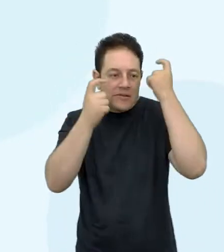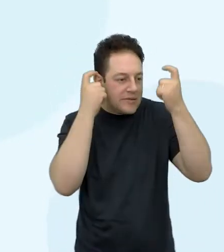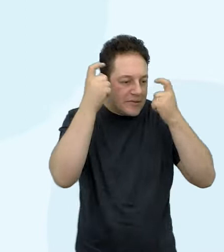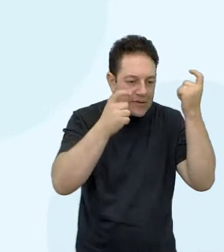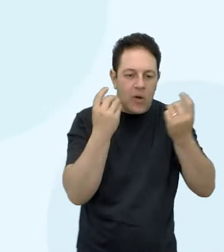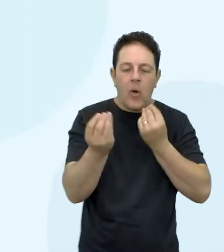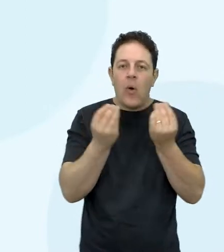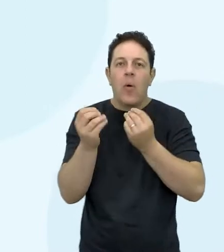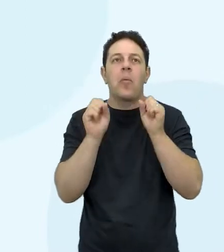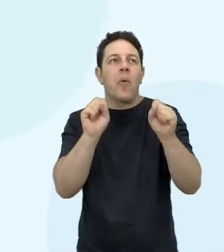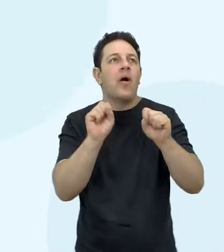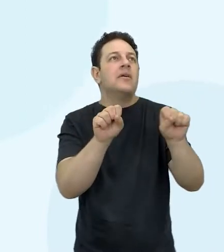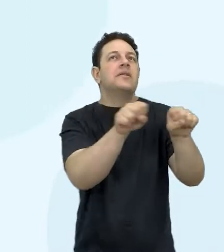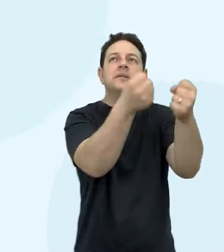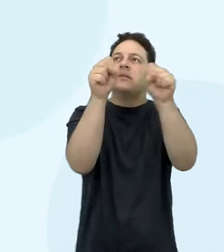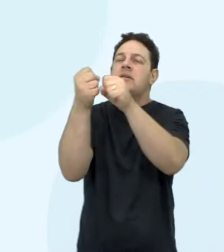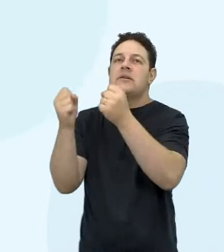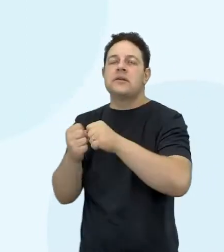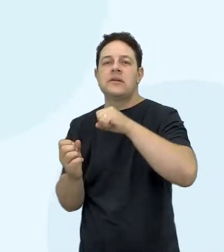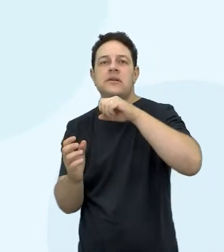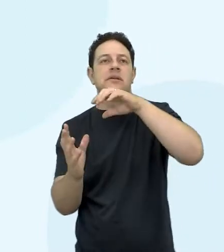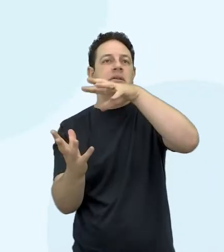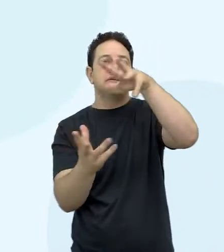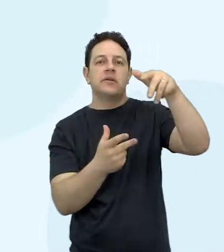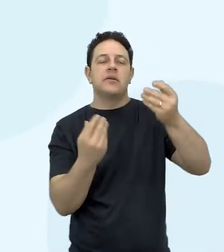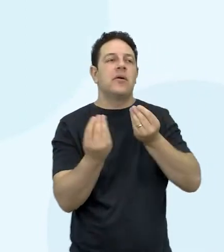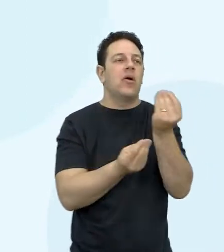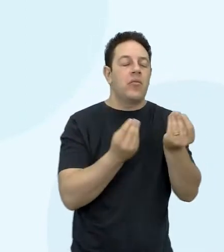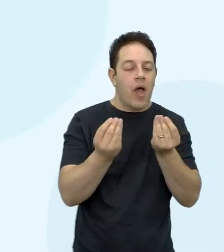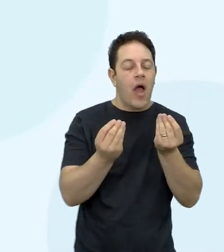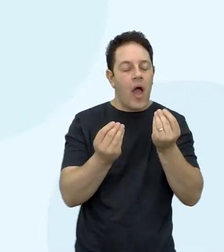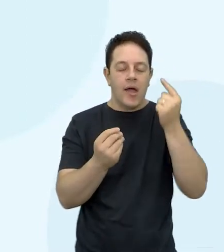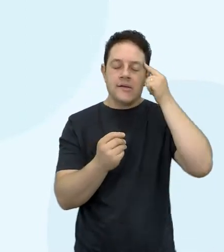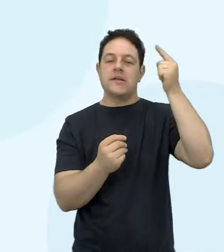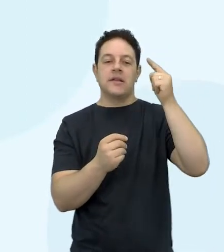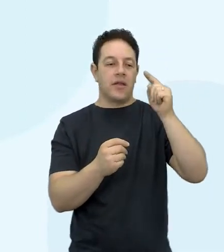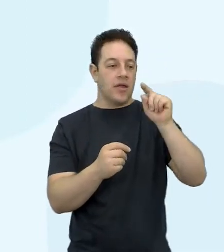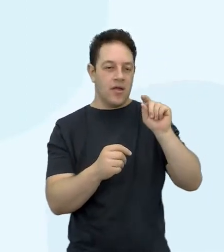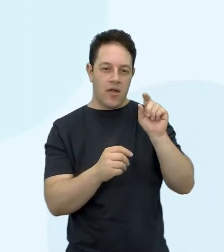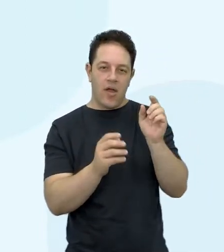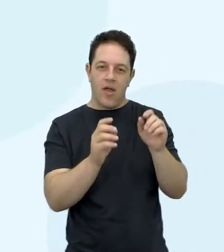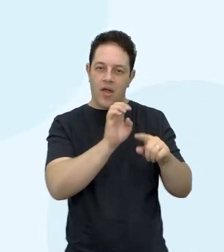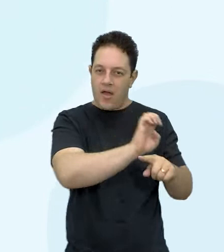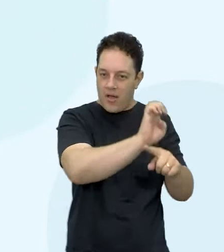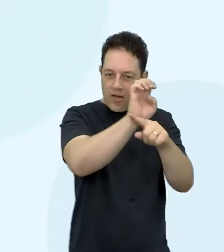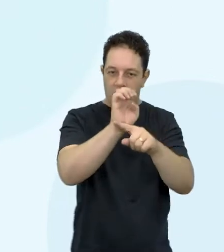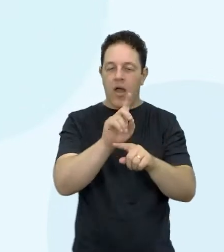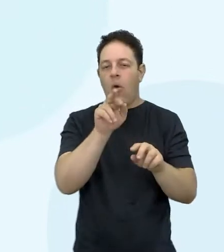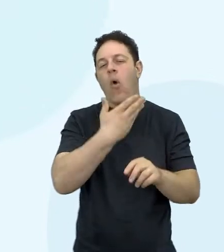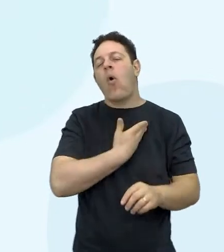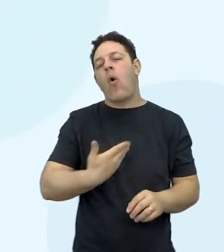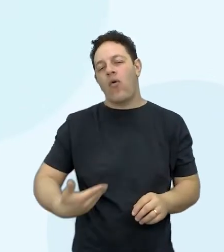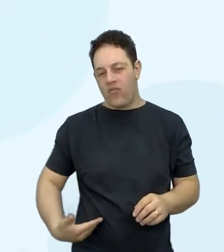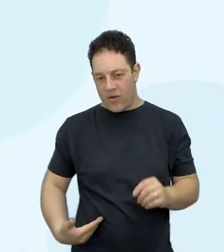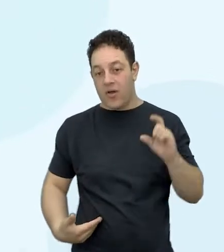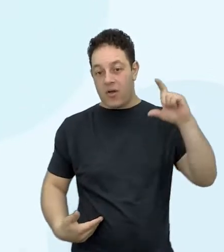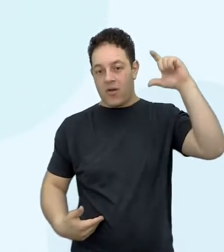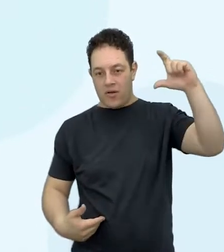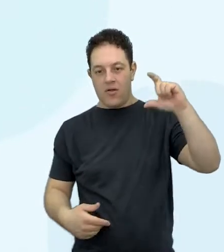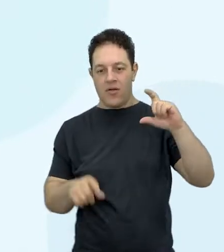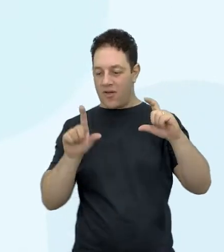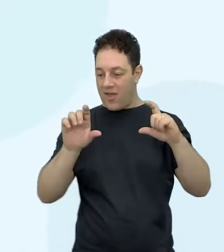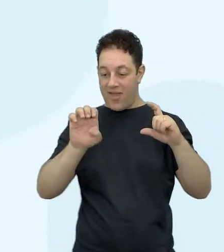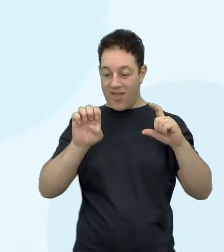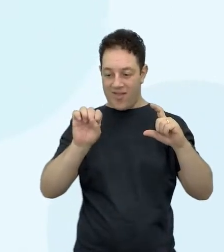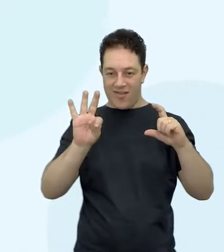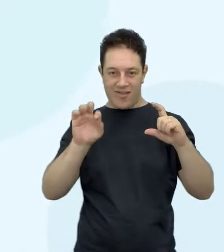com os impactos ambientais foram alguns dos motivos que levaram os estados, esse estado aqui é com letra maiúscula, tá?